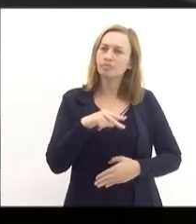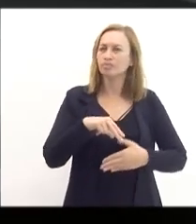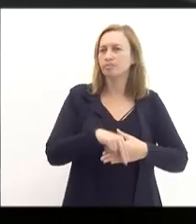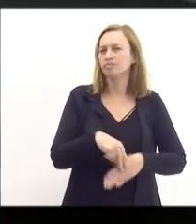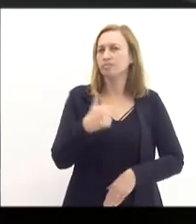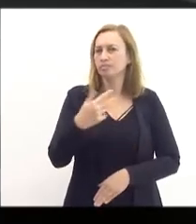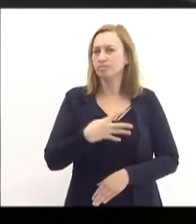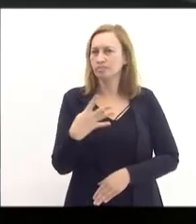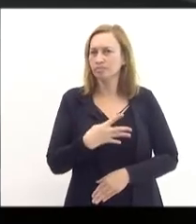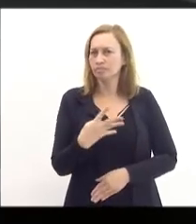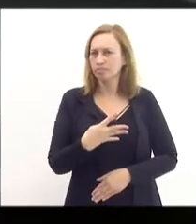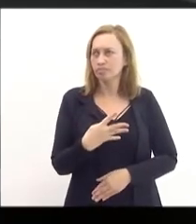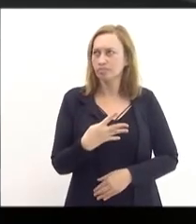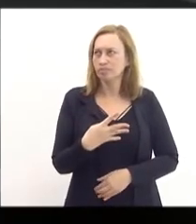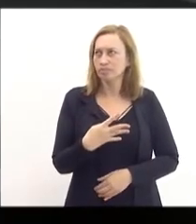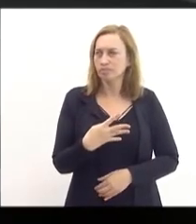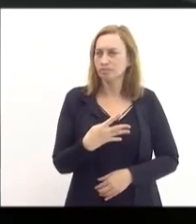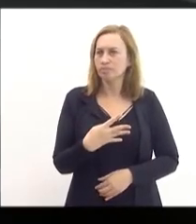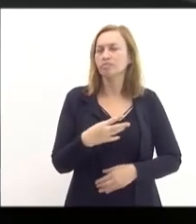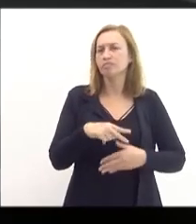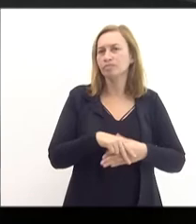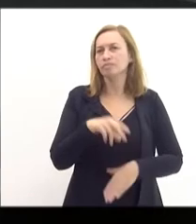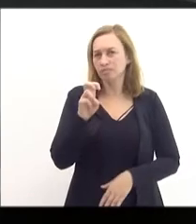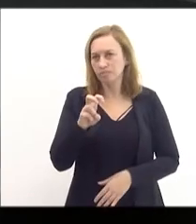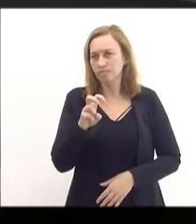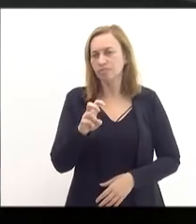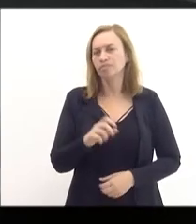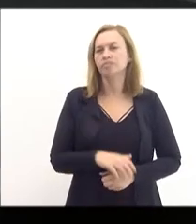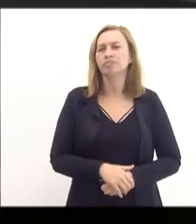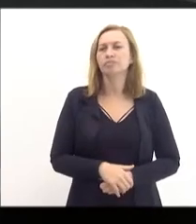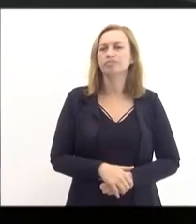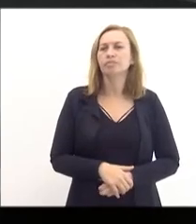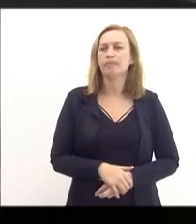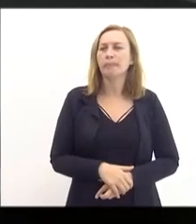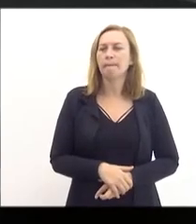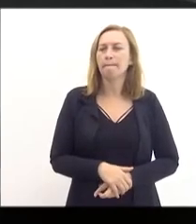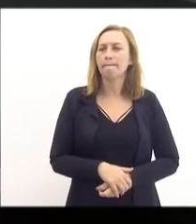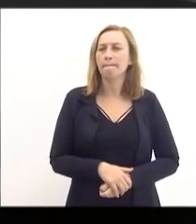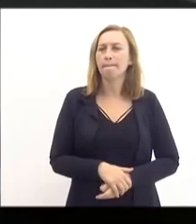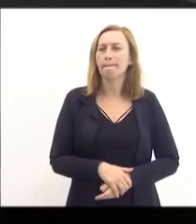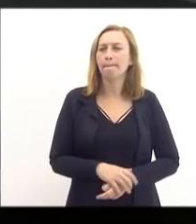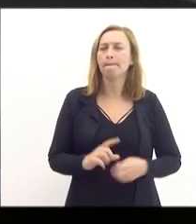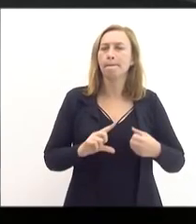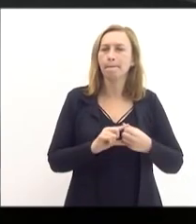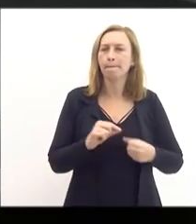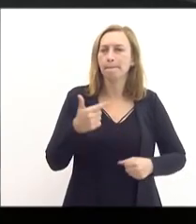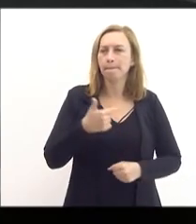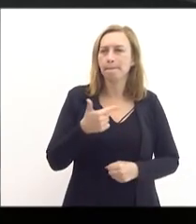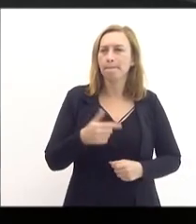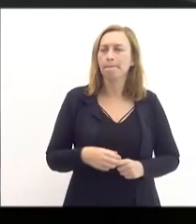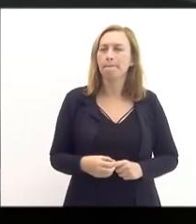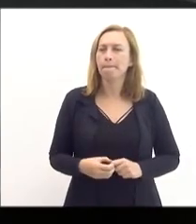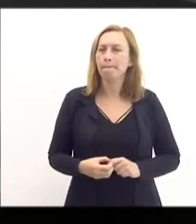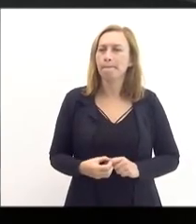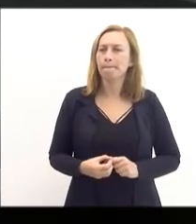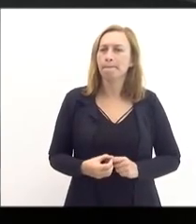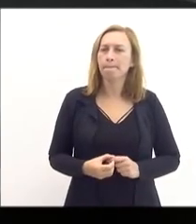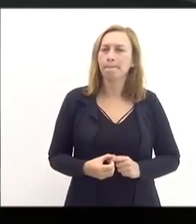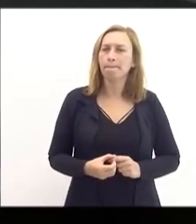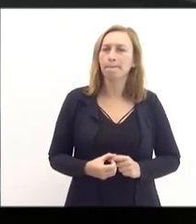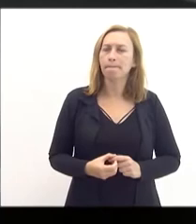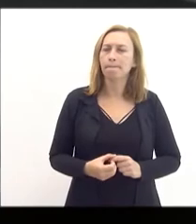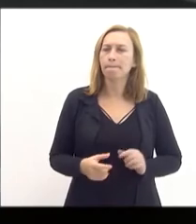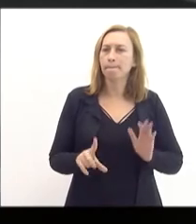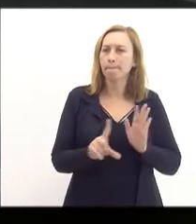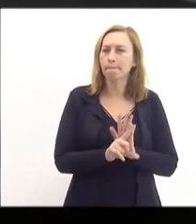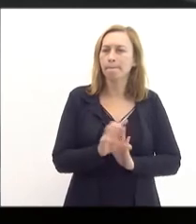4º, inciso 5º, né? 5º, do artigo 2º da LC 200,